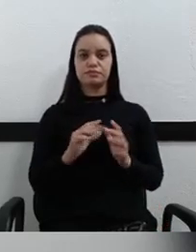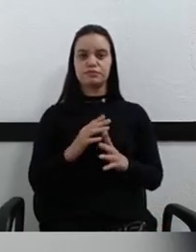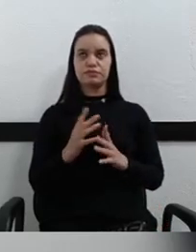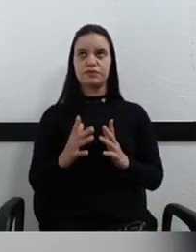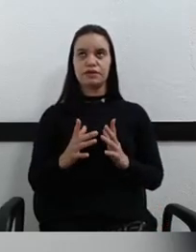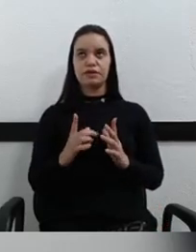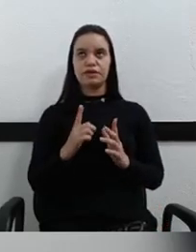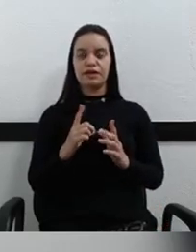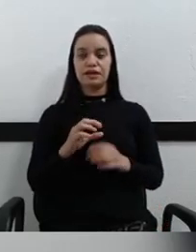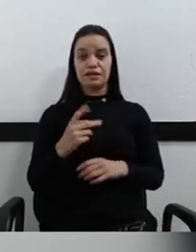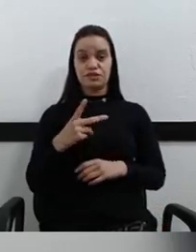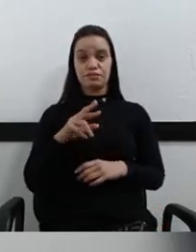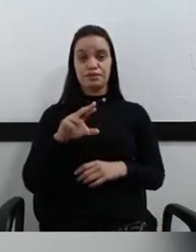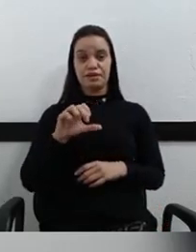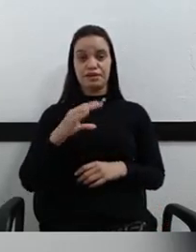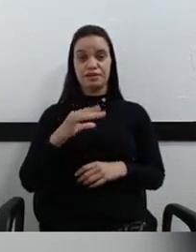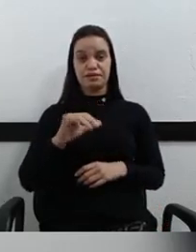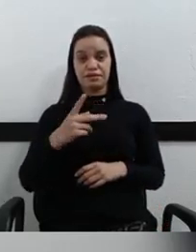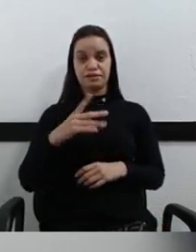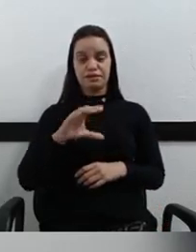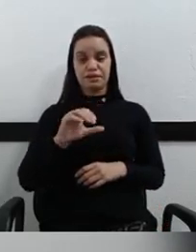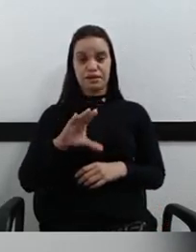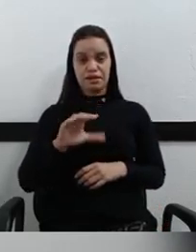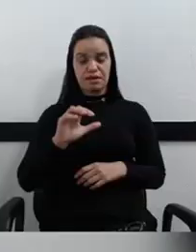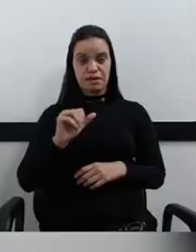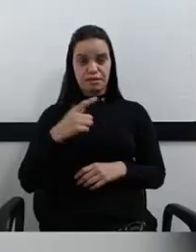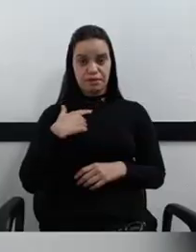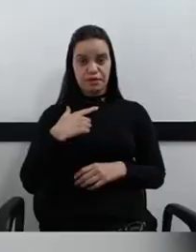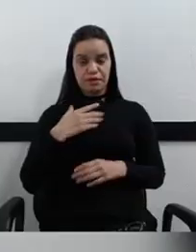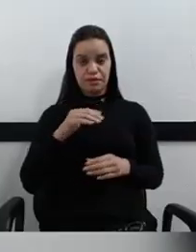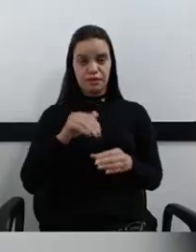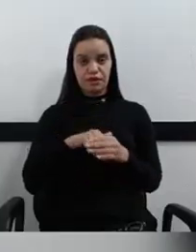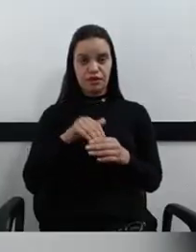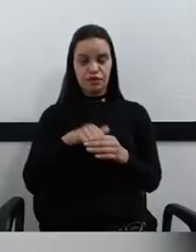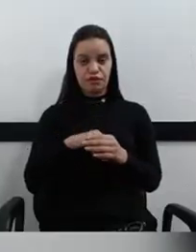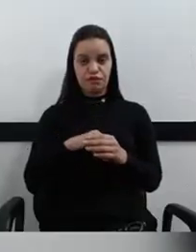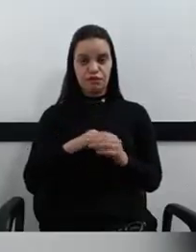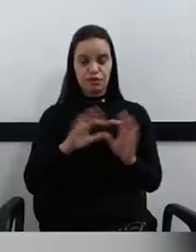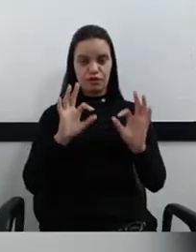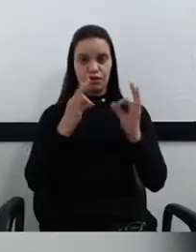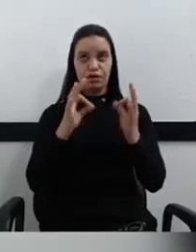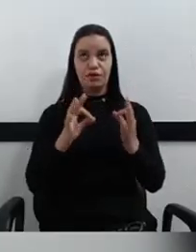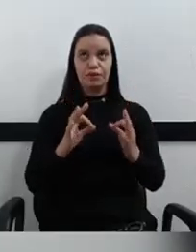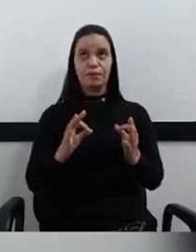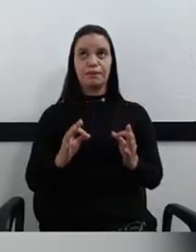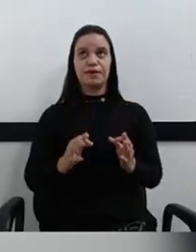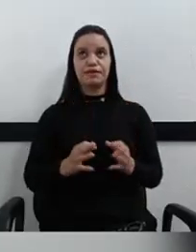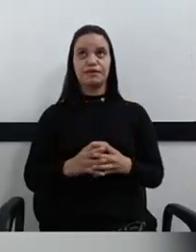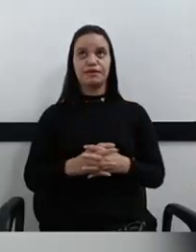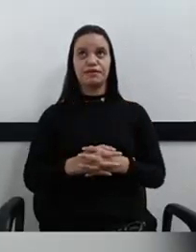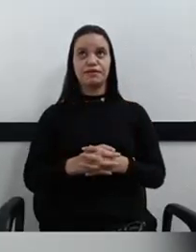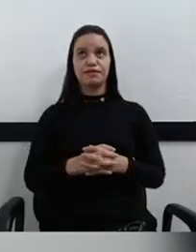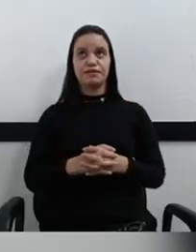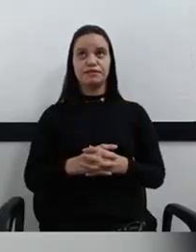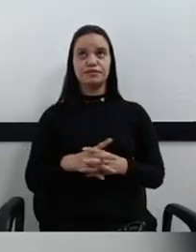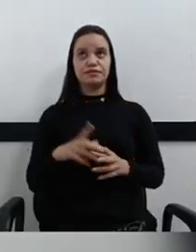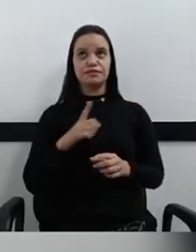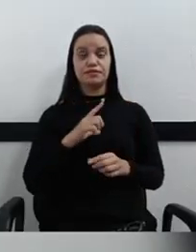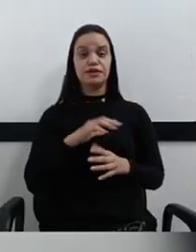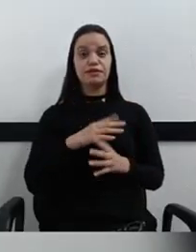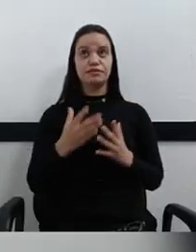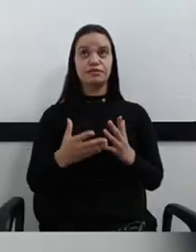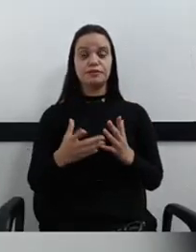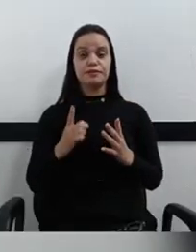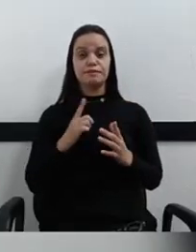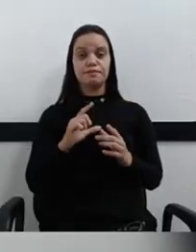atuam em Piracicaba, que às vezes quando nós lemos os nossos votos com muita rapidez, até pela natureza repetitiva de alguns votos, elas